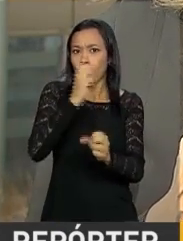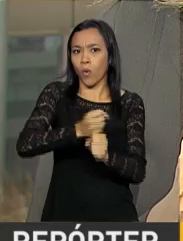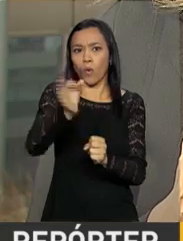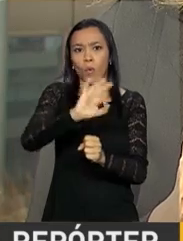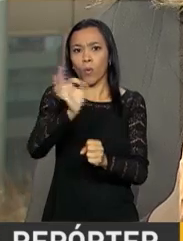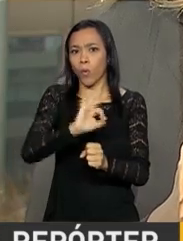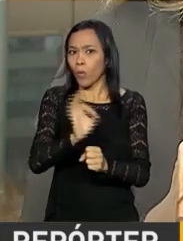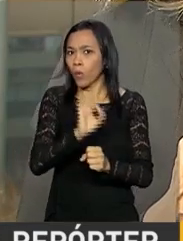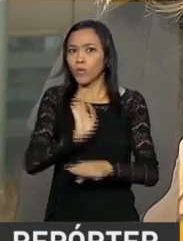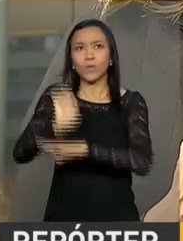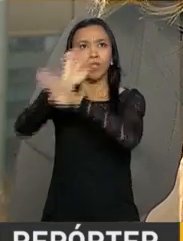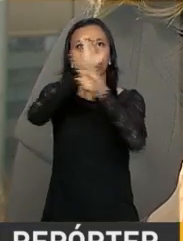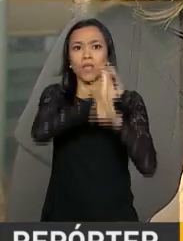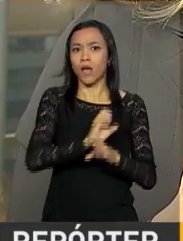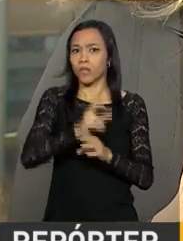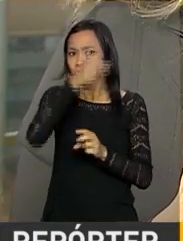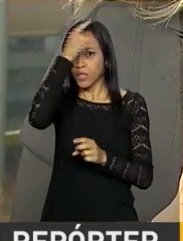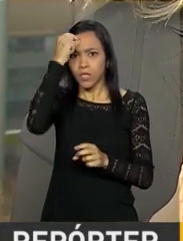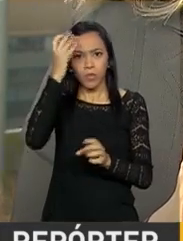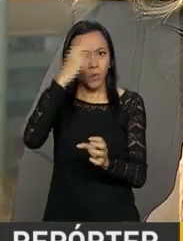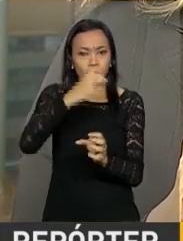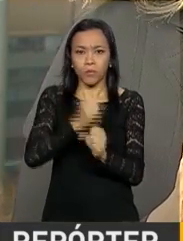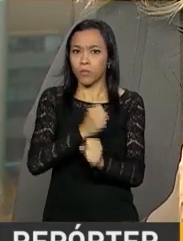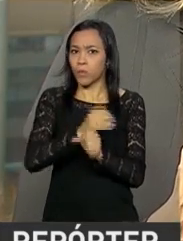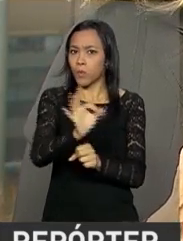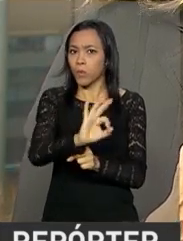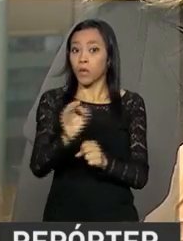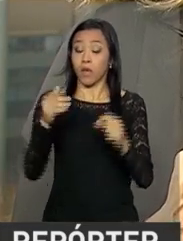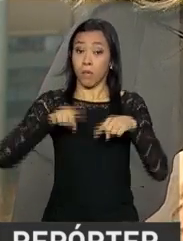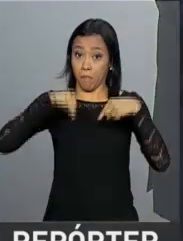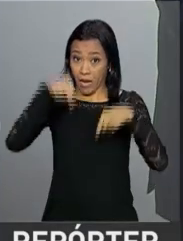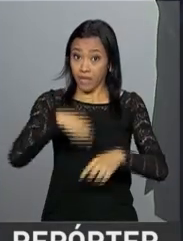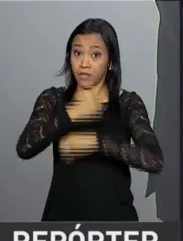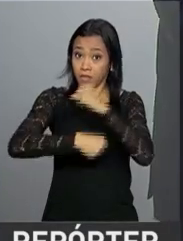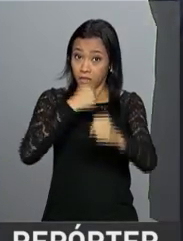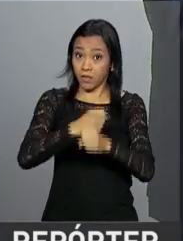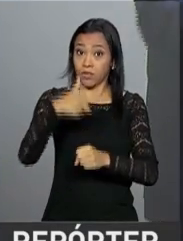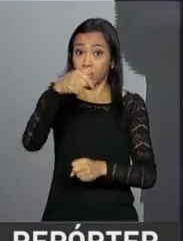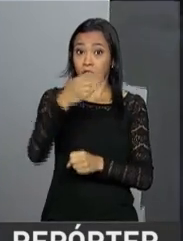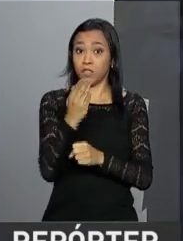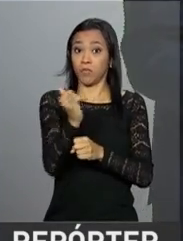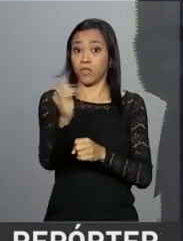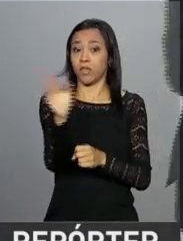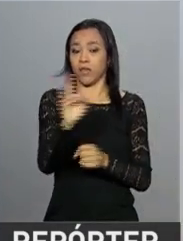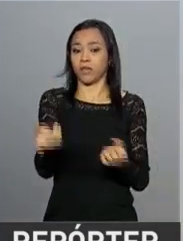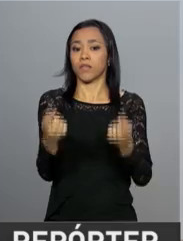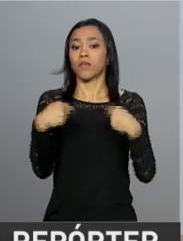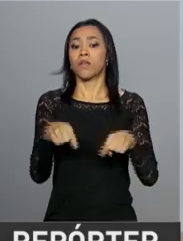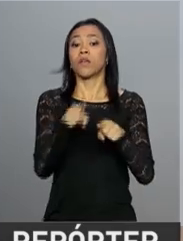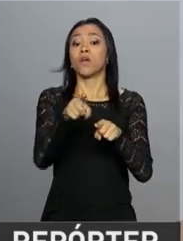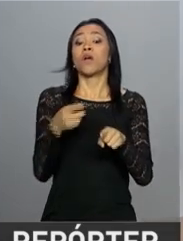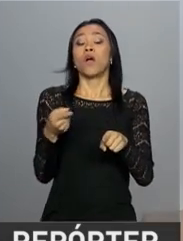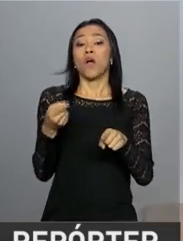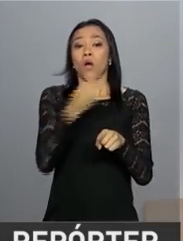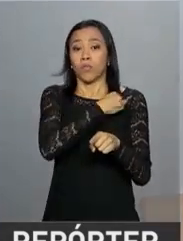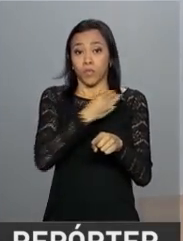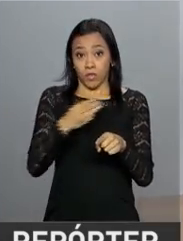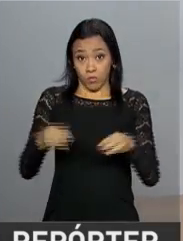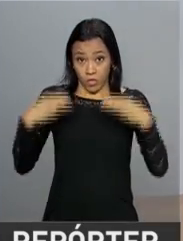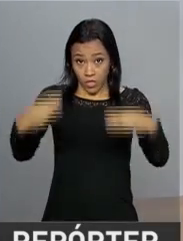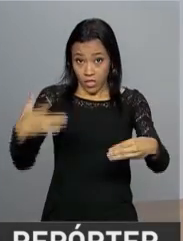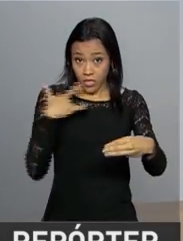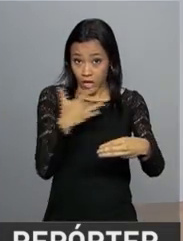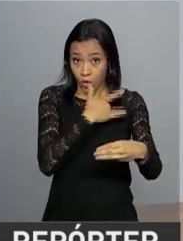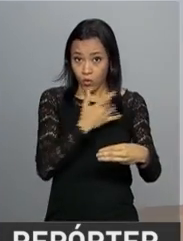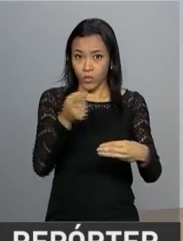estados e municípios. Para esse ano, a previsão é de 7 bilhões de reais. O Ministério da Saúde vai alimentar a plataforma com